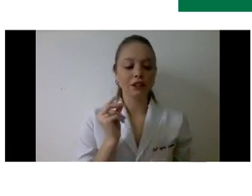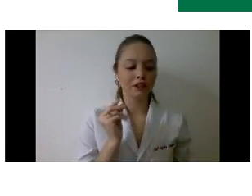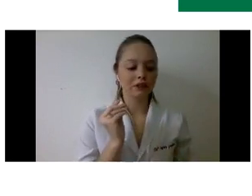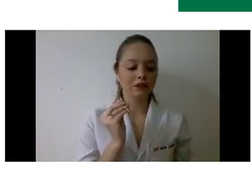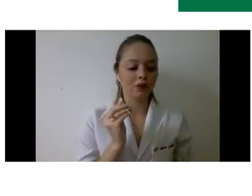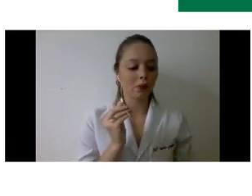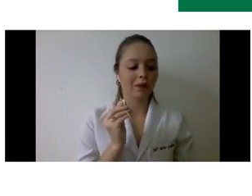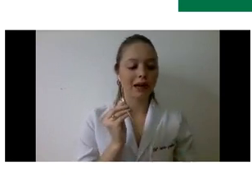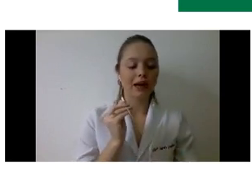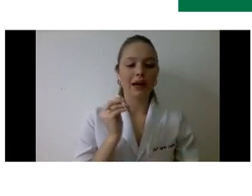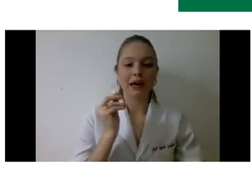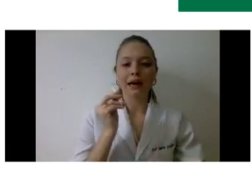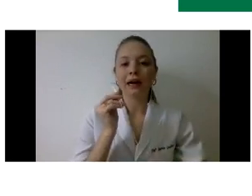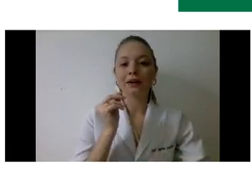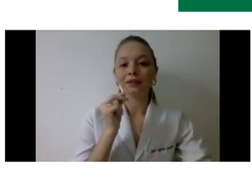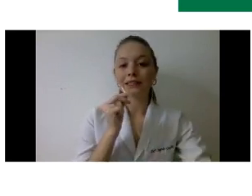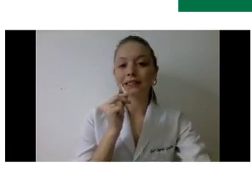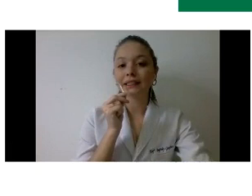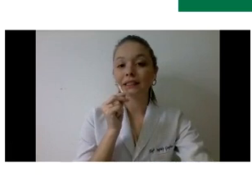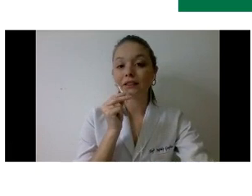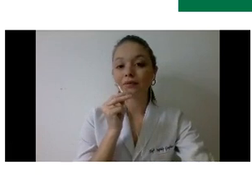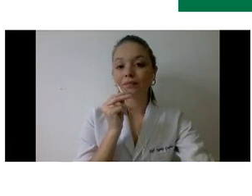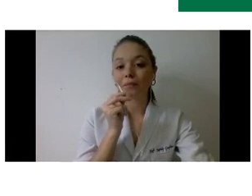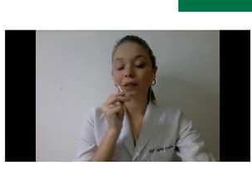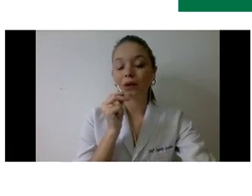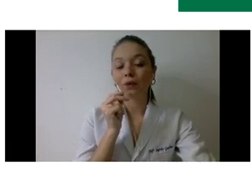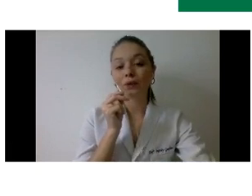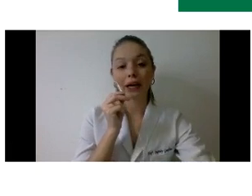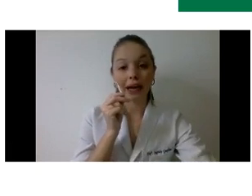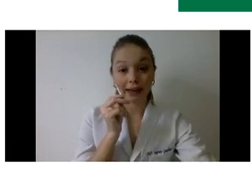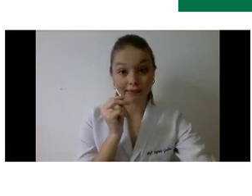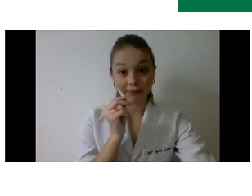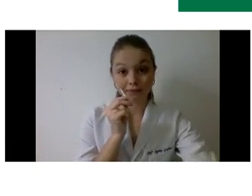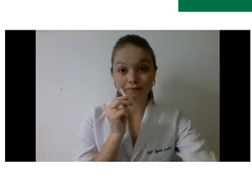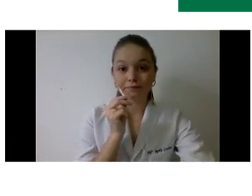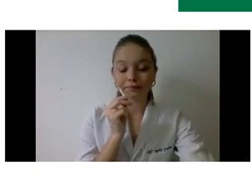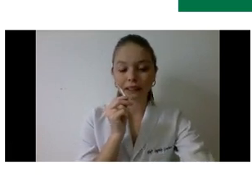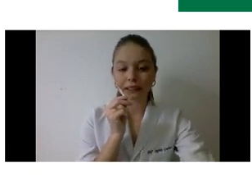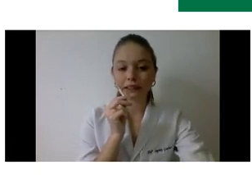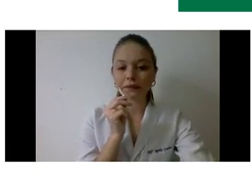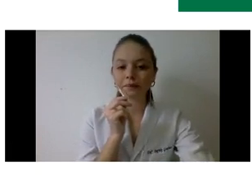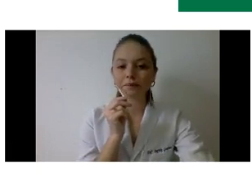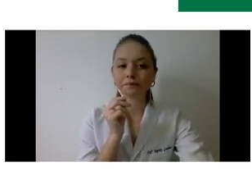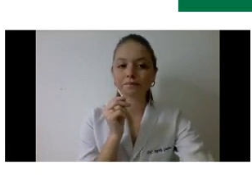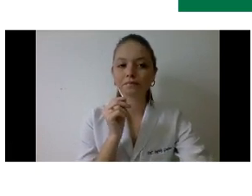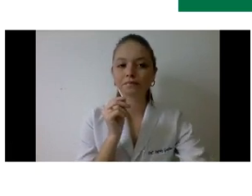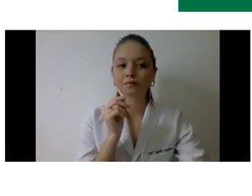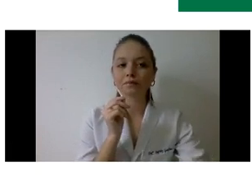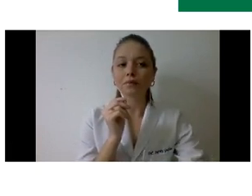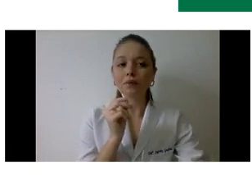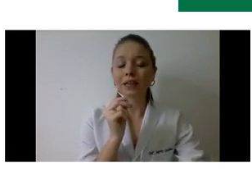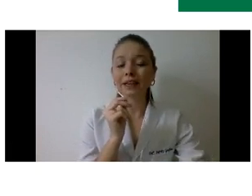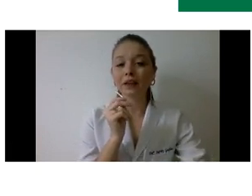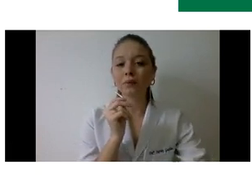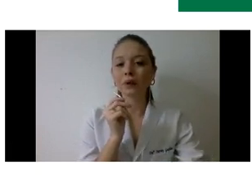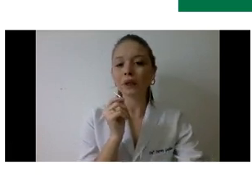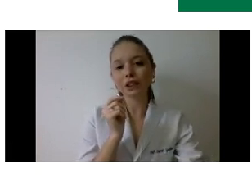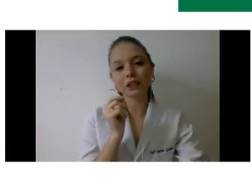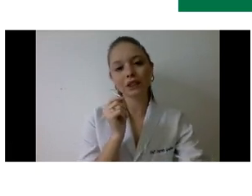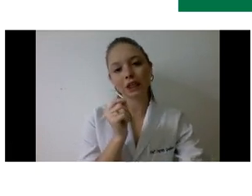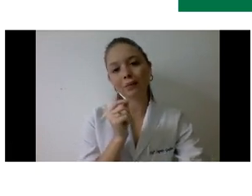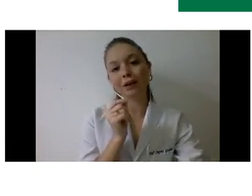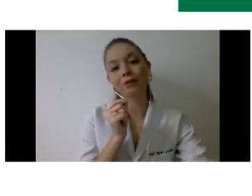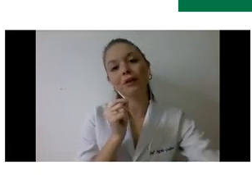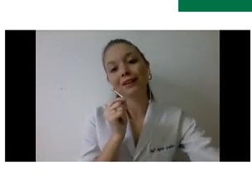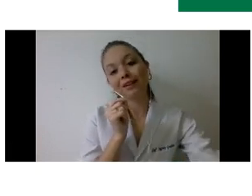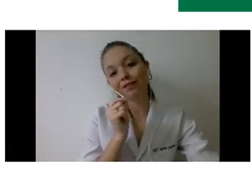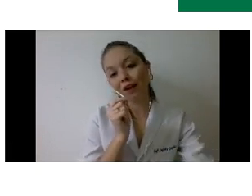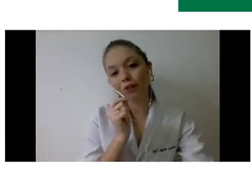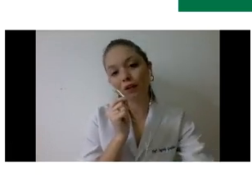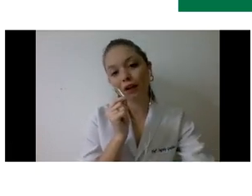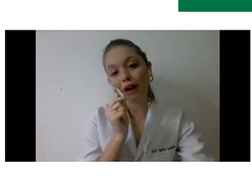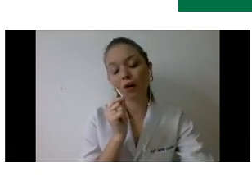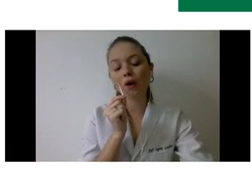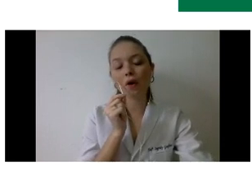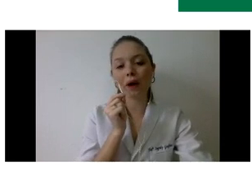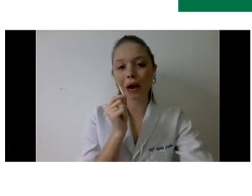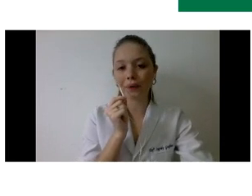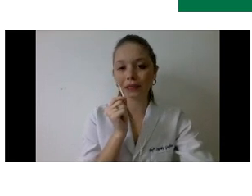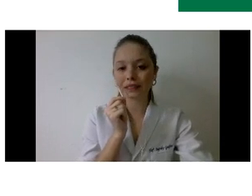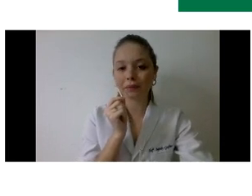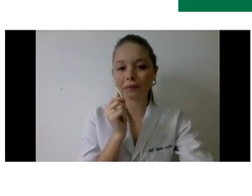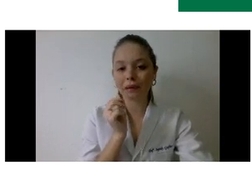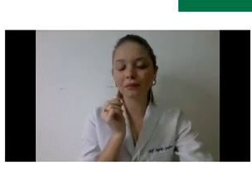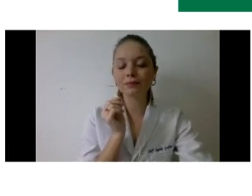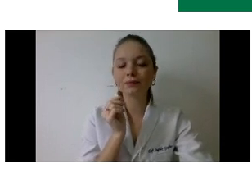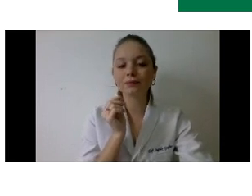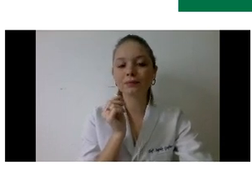possibilidade, né, de tomar a vacina contra a raiva, beleza? Então, mordida de animal, lavar o local